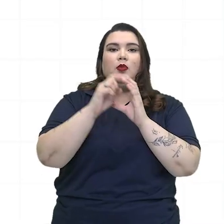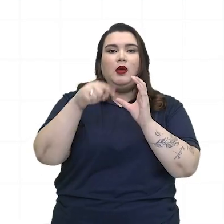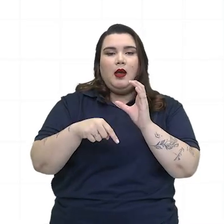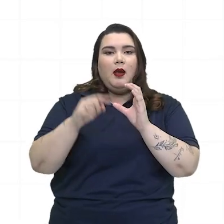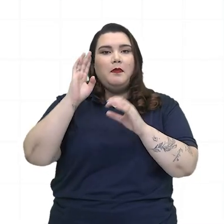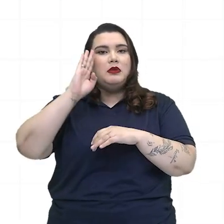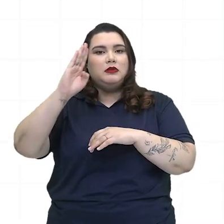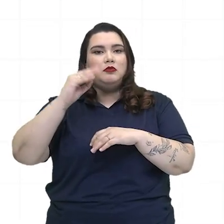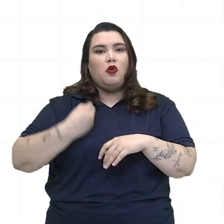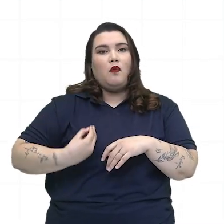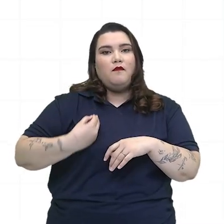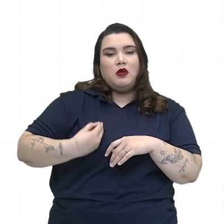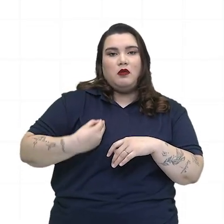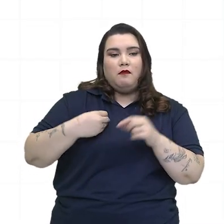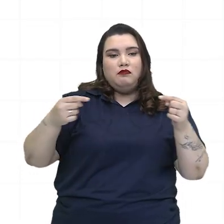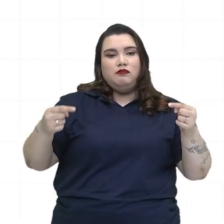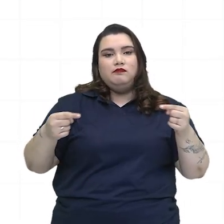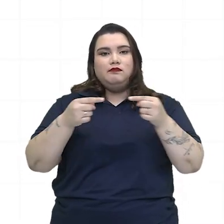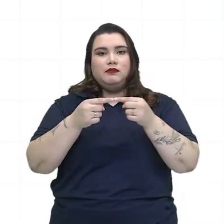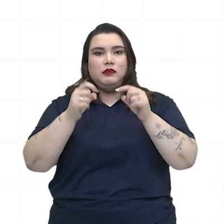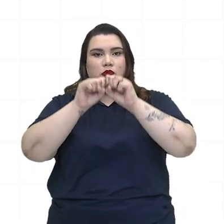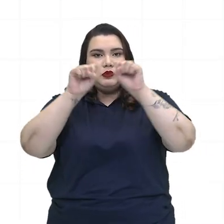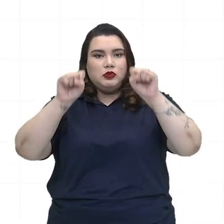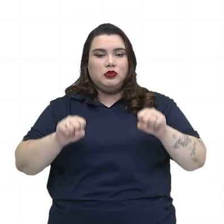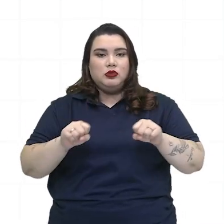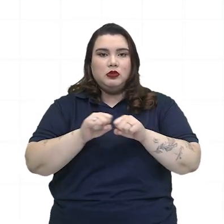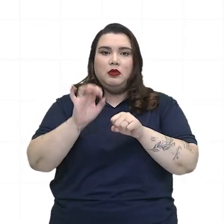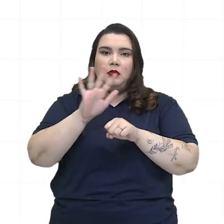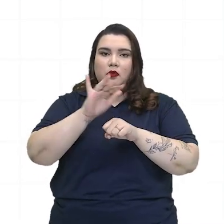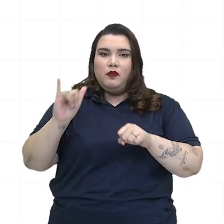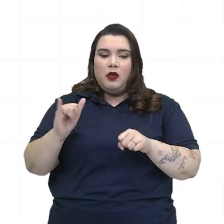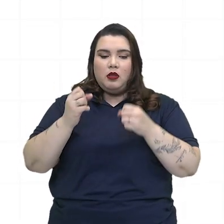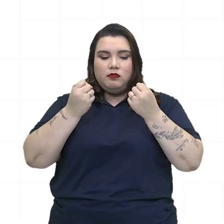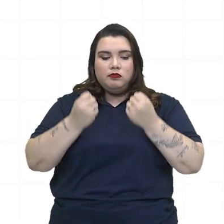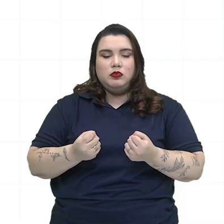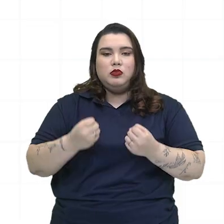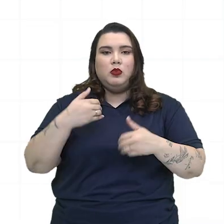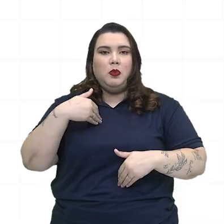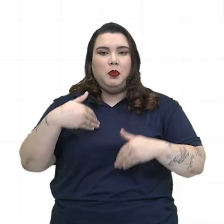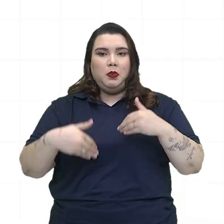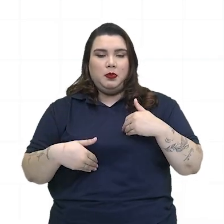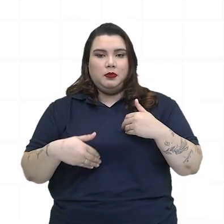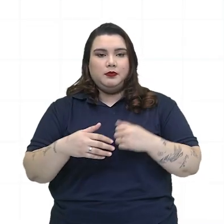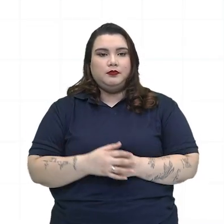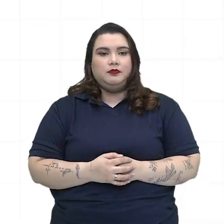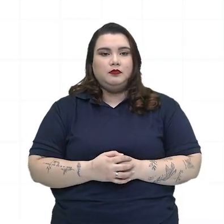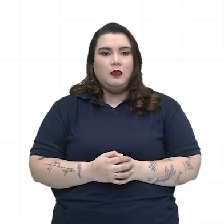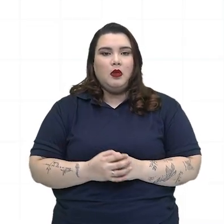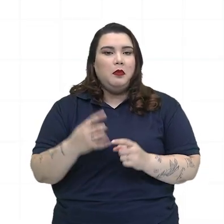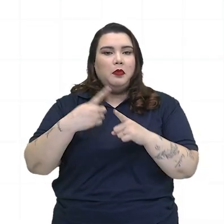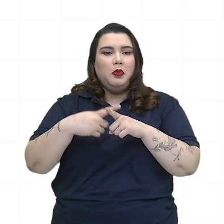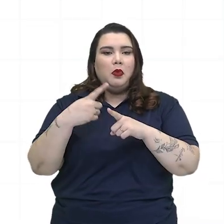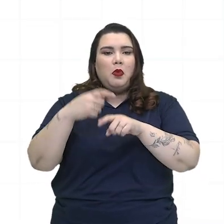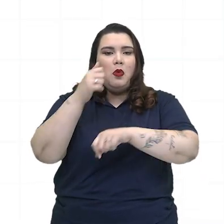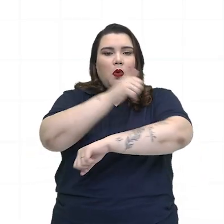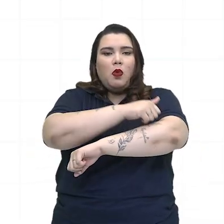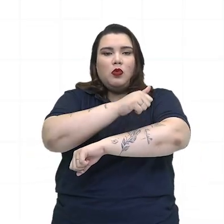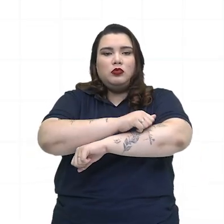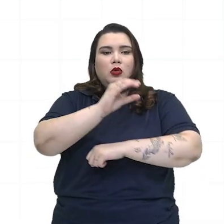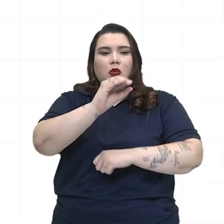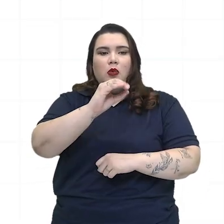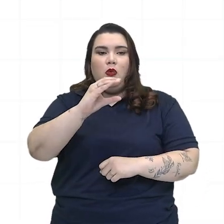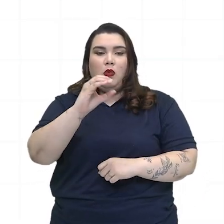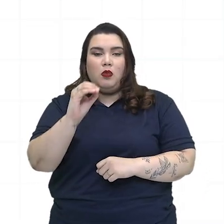viva, né, a unidade viva desse sistema que vai sustentar o sistema esquelético. Porque os ossos são ocos, né? A